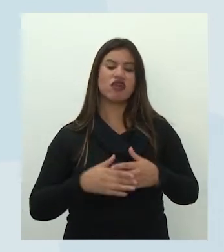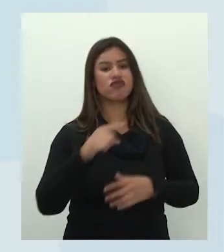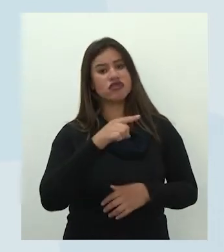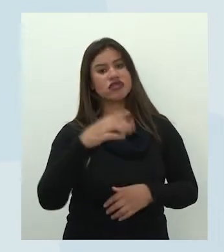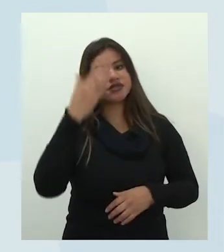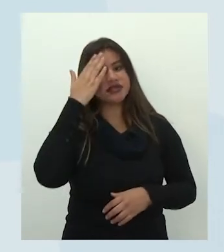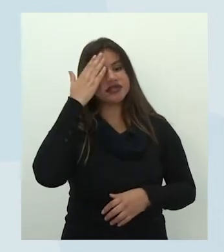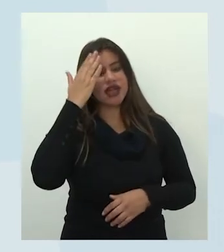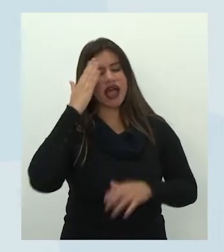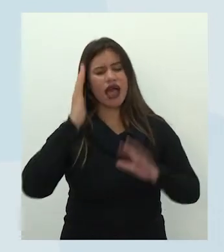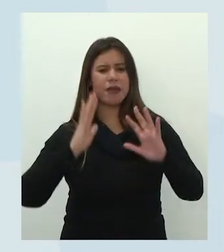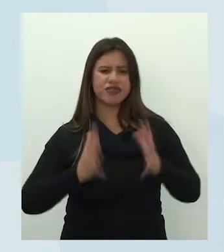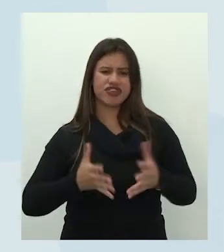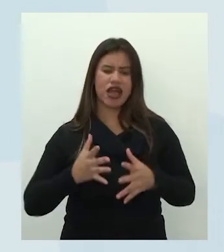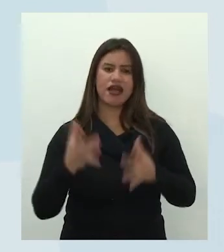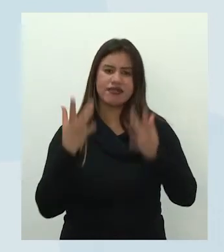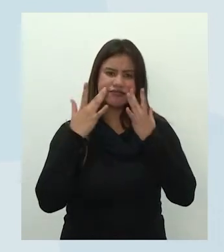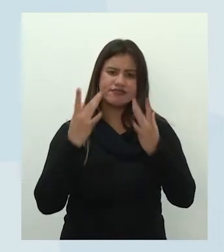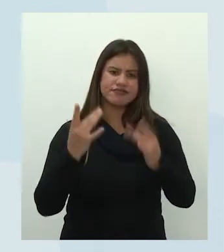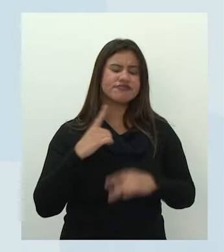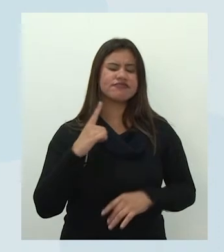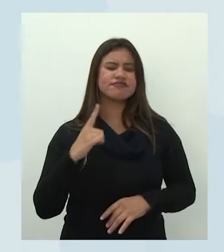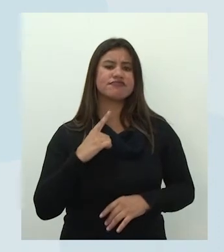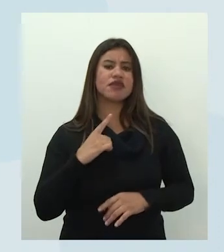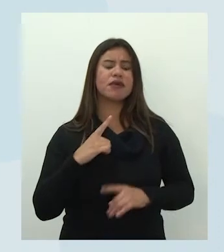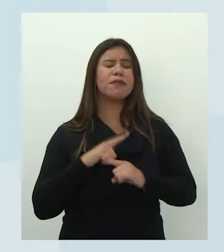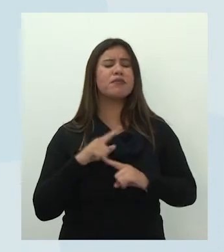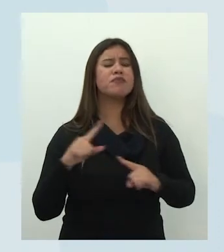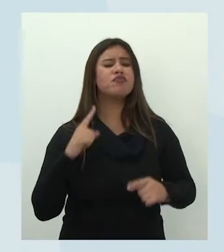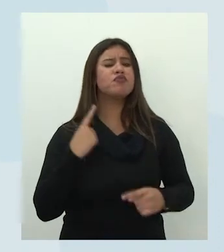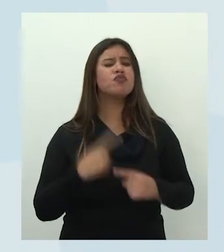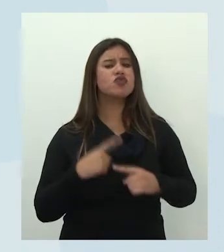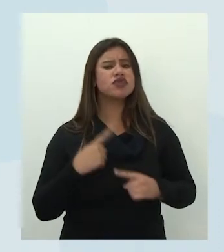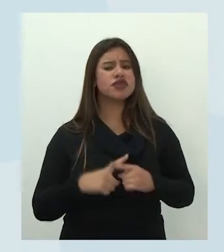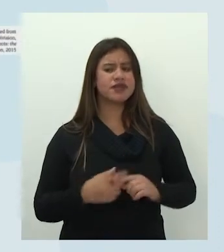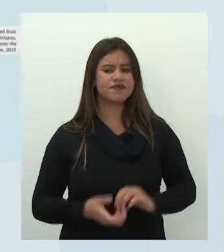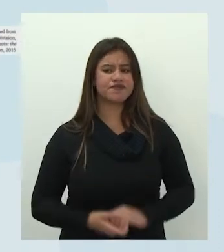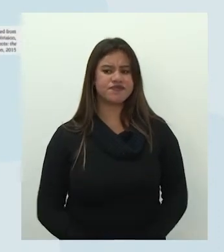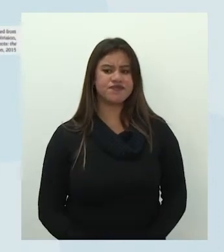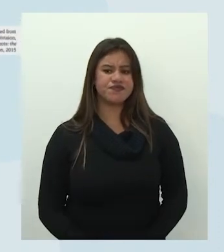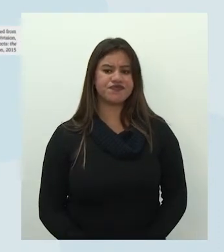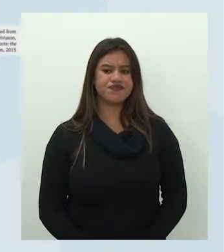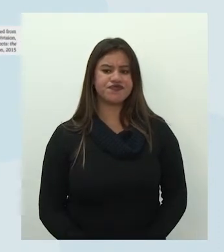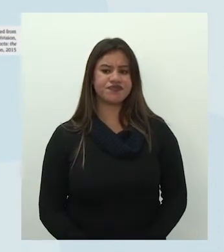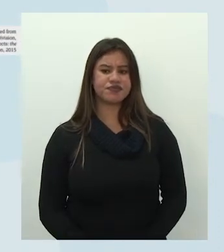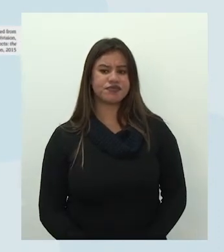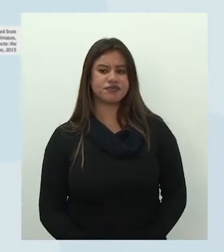disso, devem escutar isso, né? Por quê, hein? A próxima, por favor.